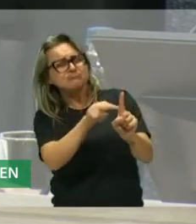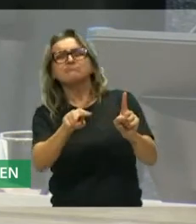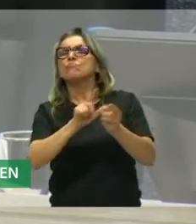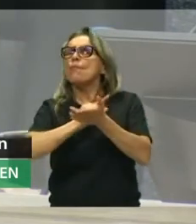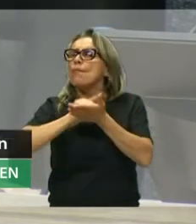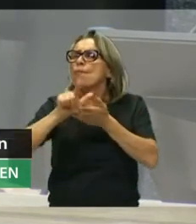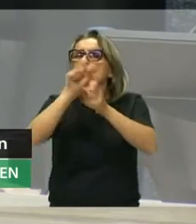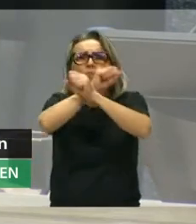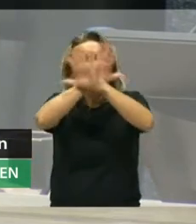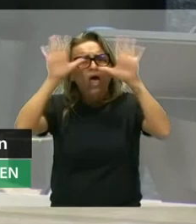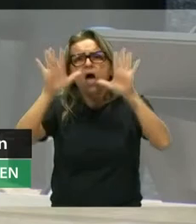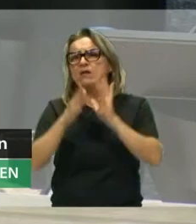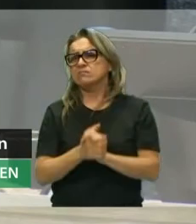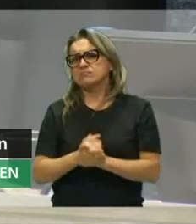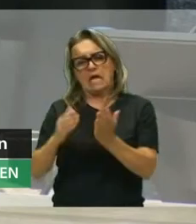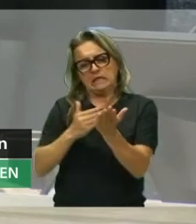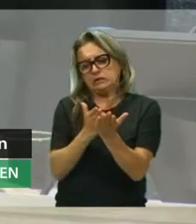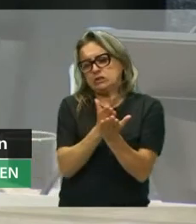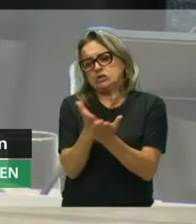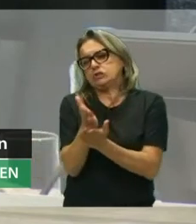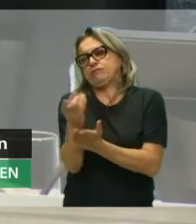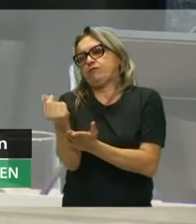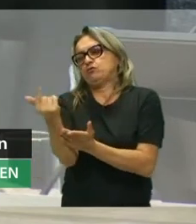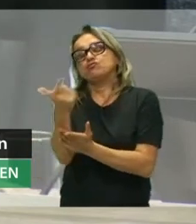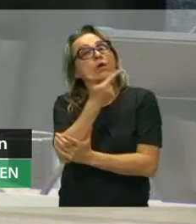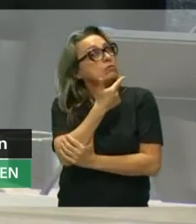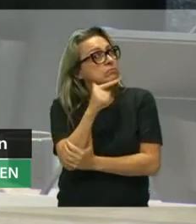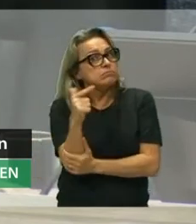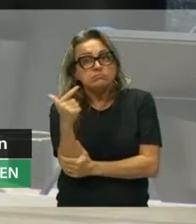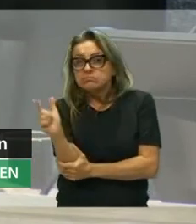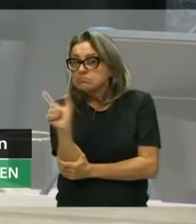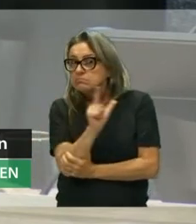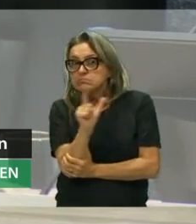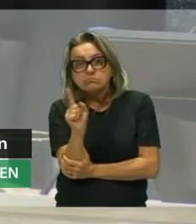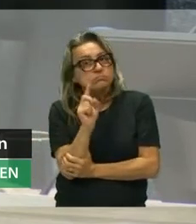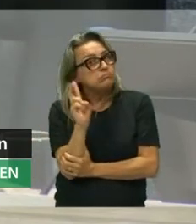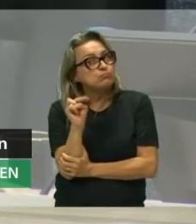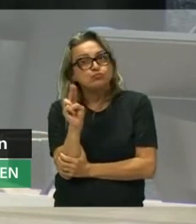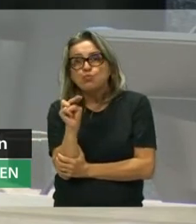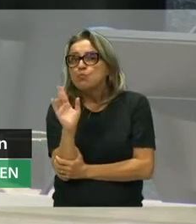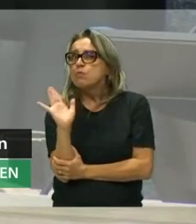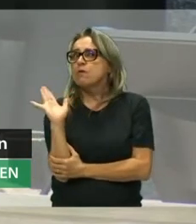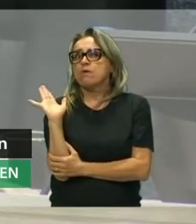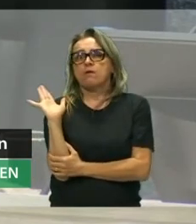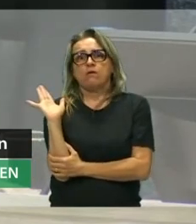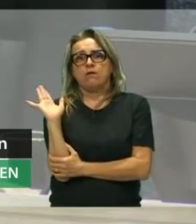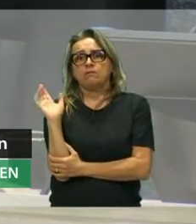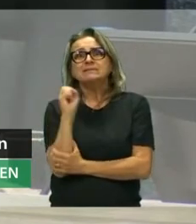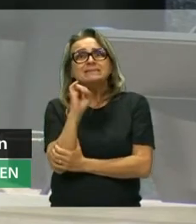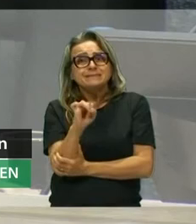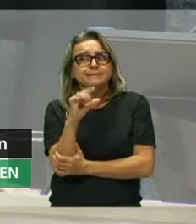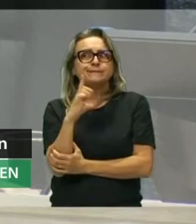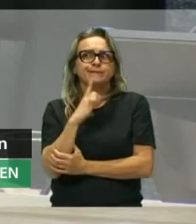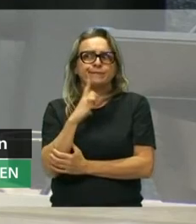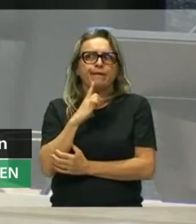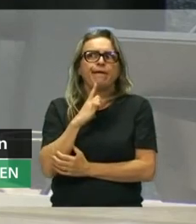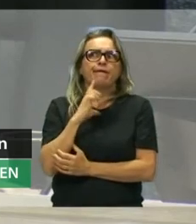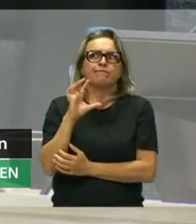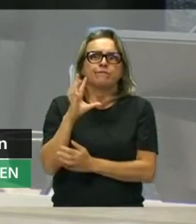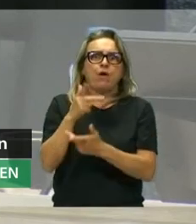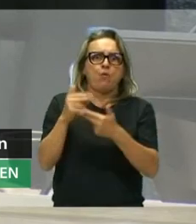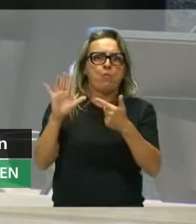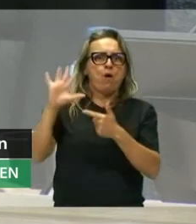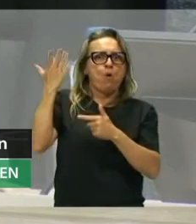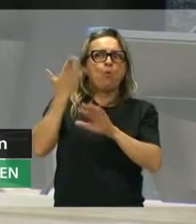não desviamos nenhum recurso. Se houve alguma coisa num passado recente que possa ter